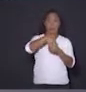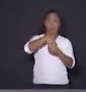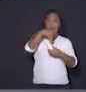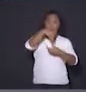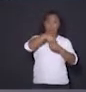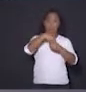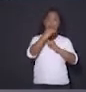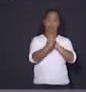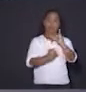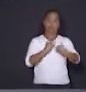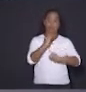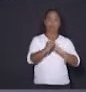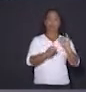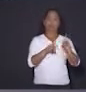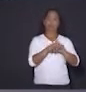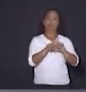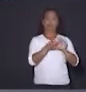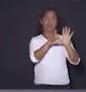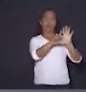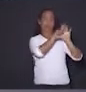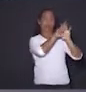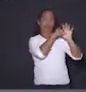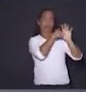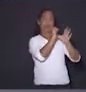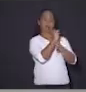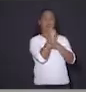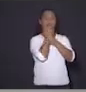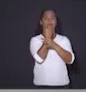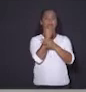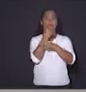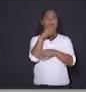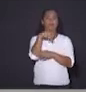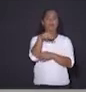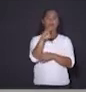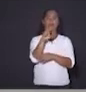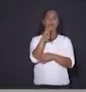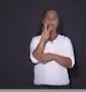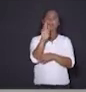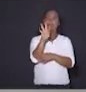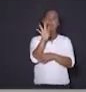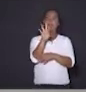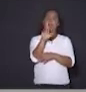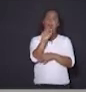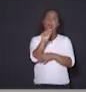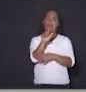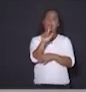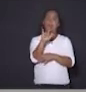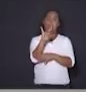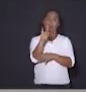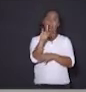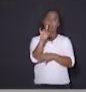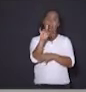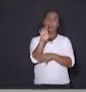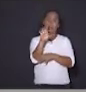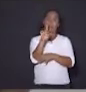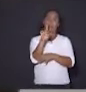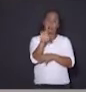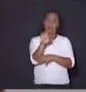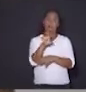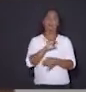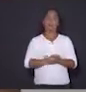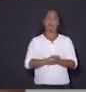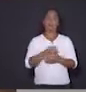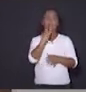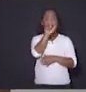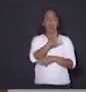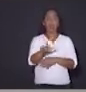que também a lei que garante a neutralidade de rede no país mas nós não temos uma lei geral né e aí o que que é